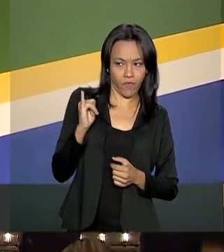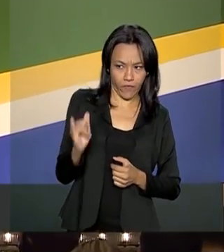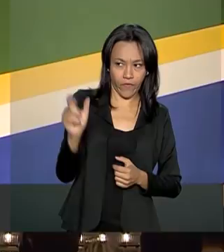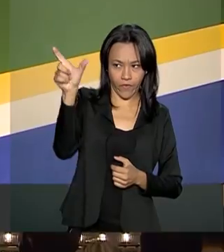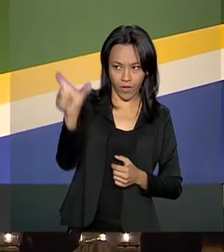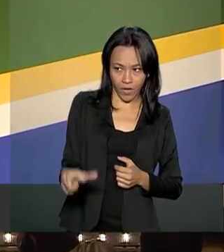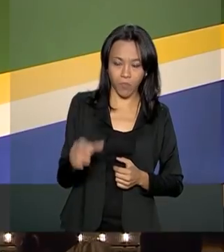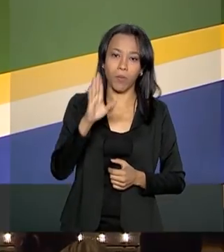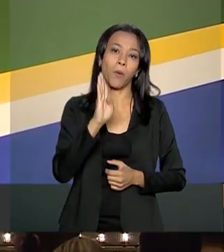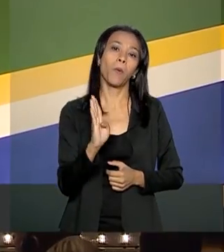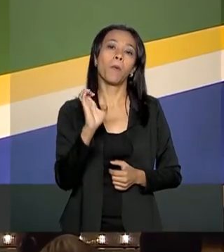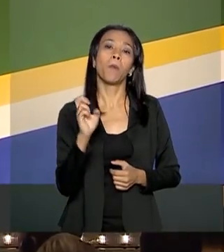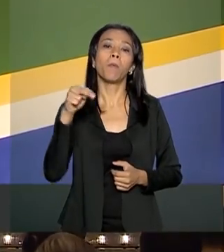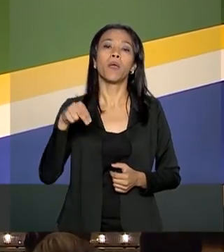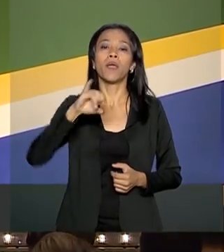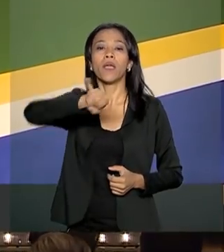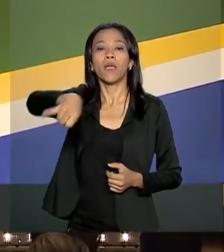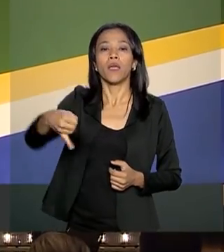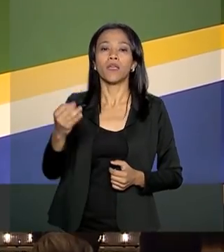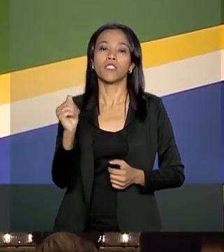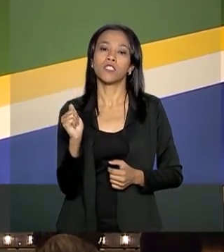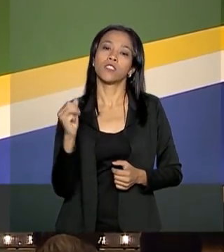Benjamin Netanyahu,